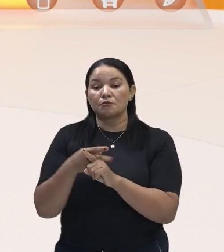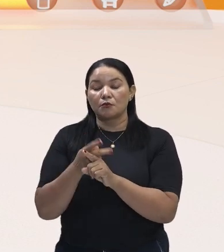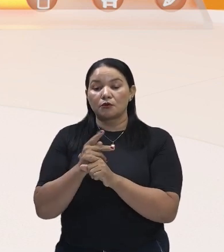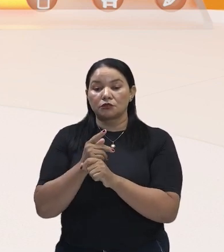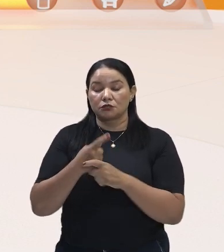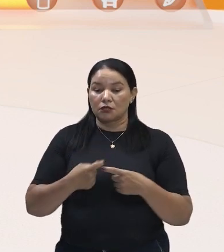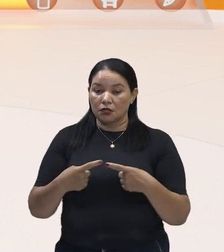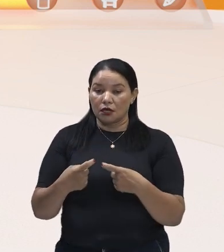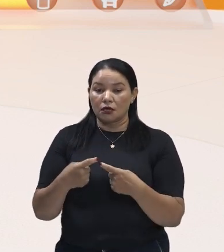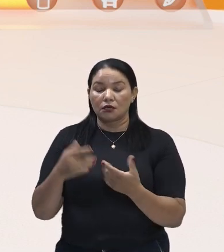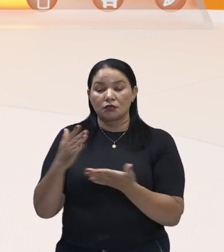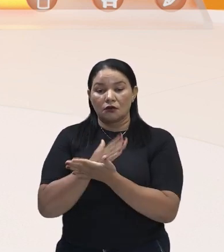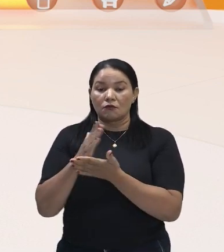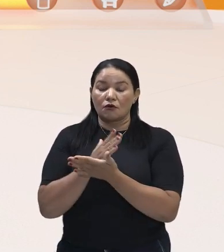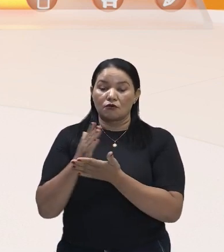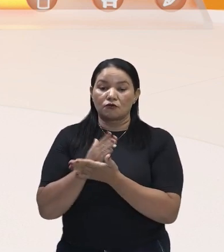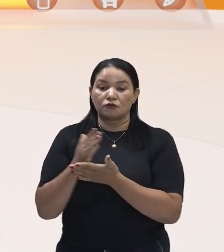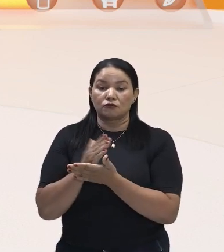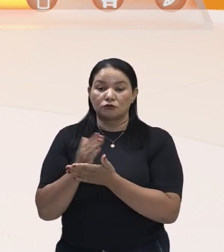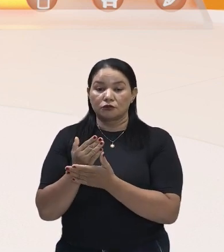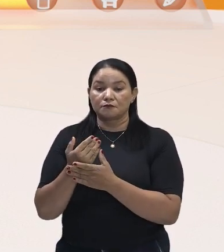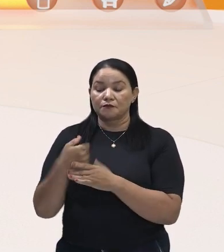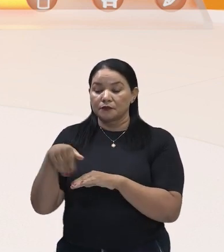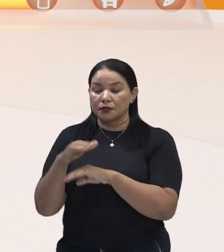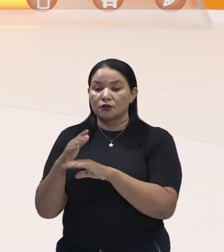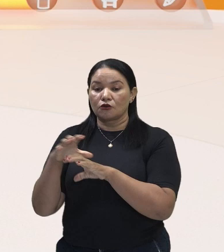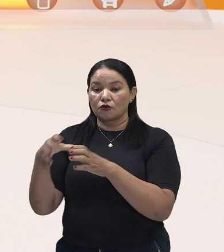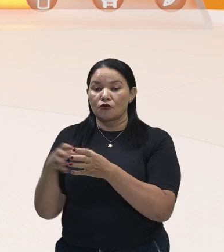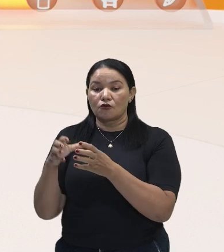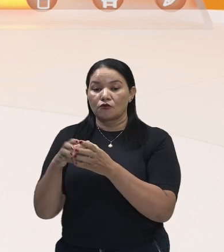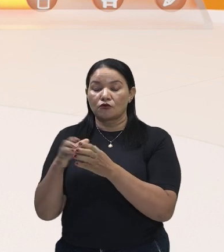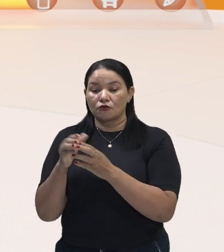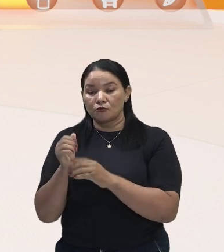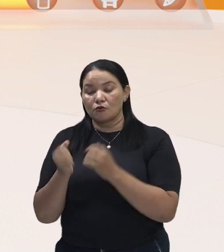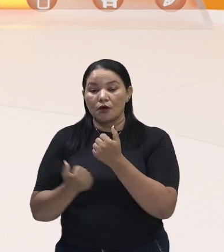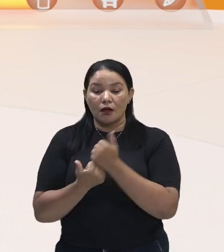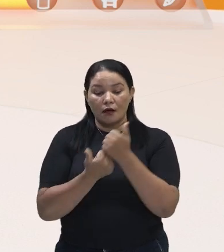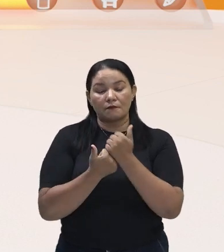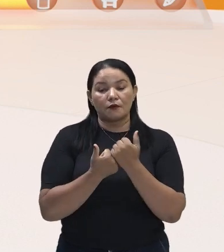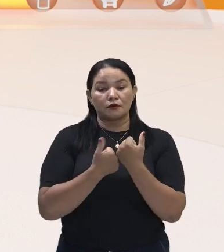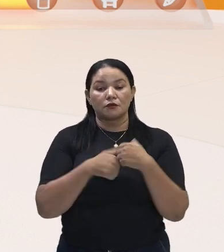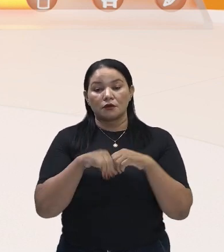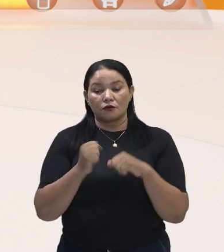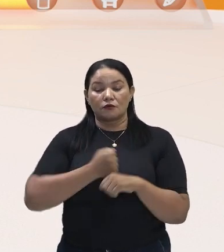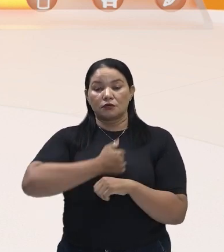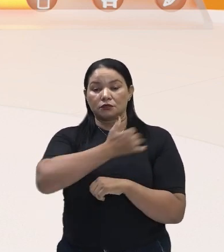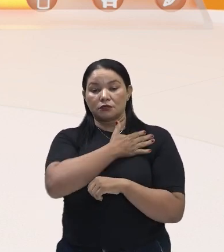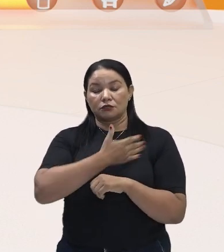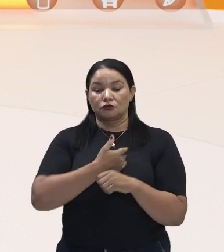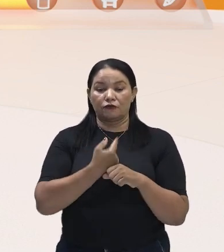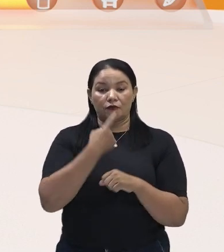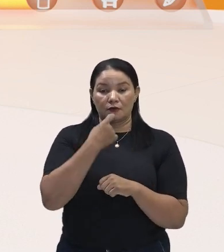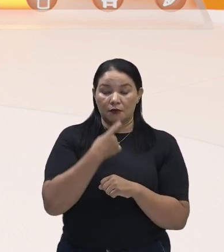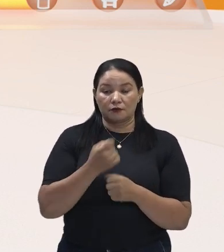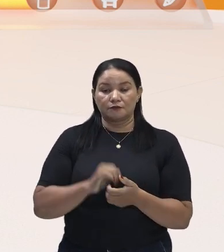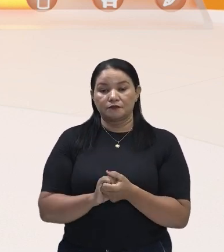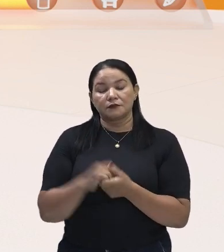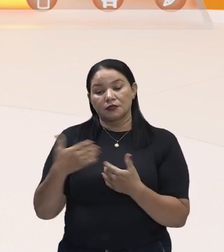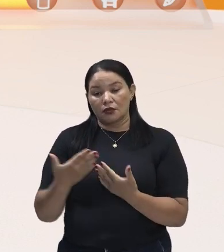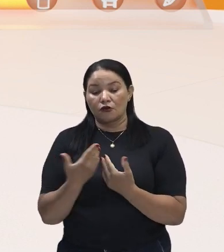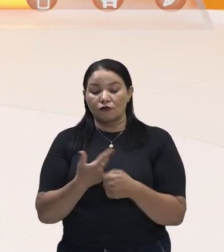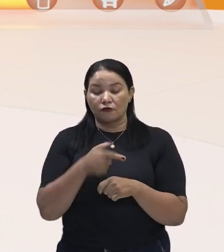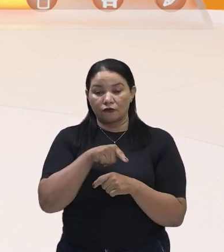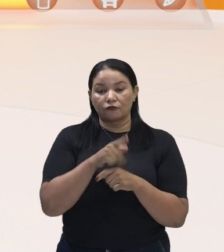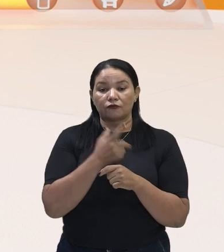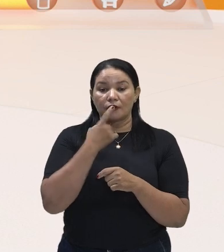parte da população vai acabar apoiando o Exército Vermelho. E a gente vai ter, portanto, essa vitória dos